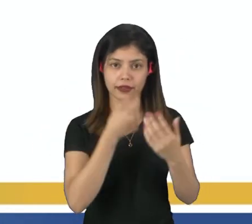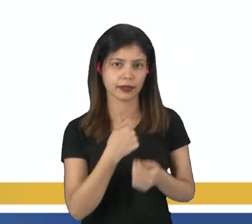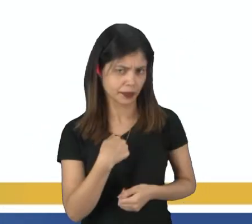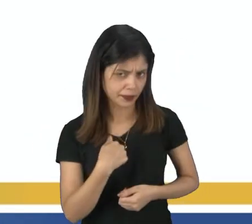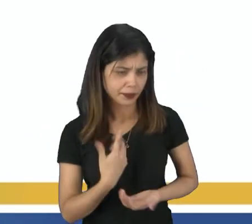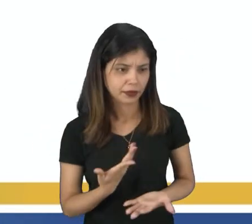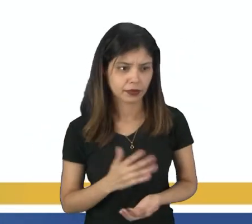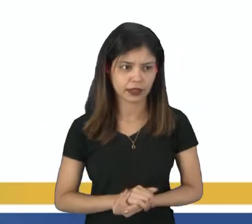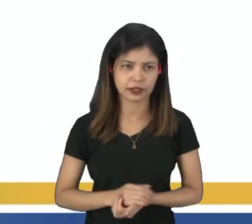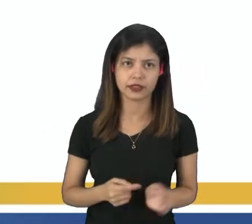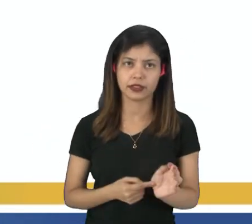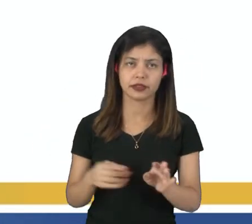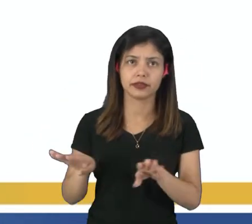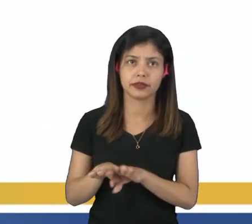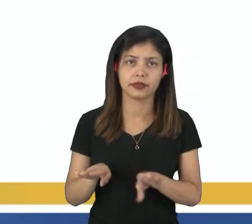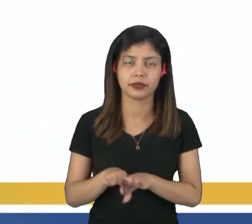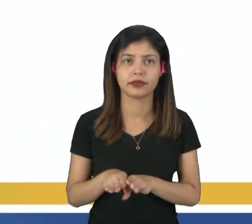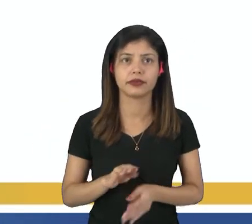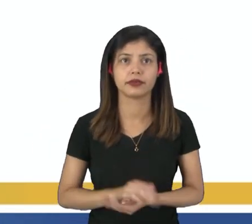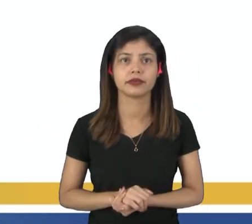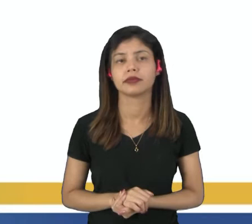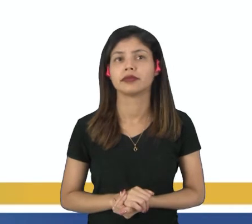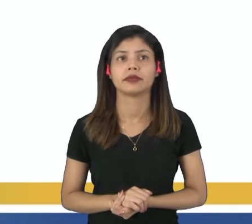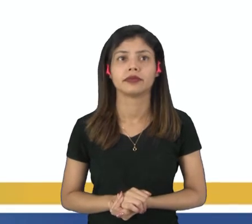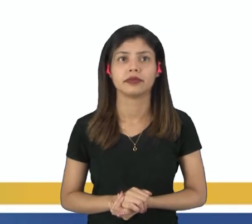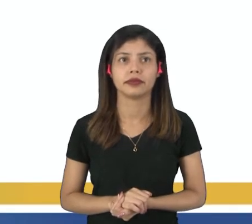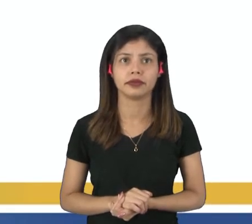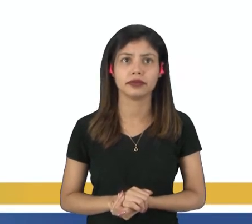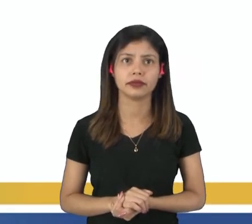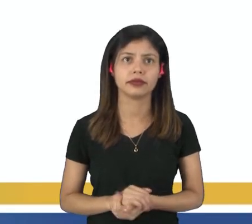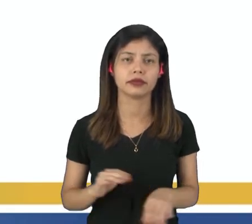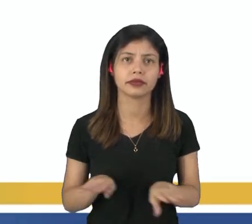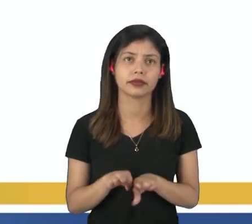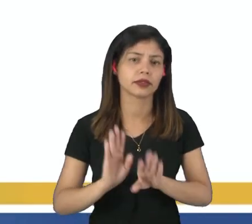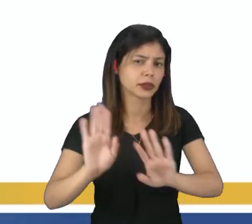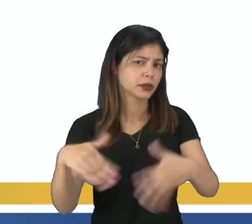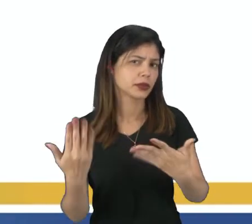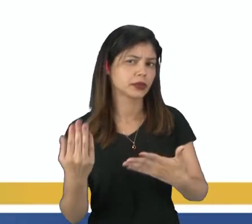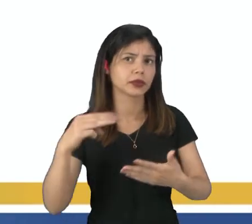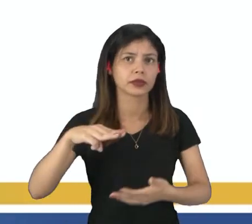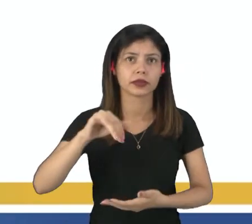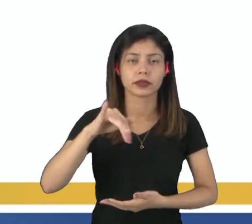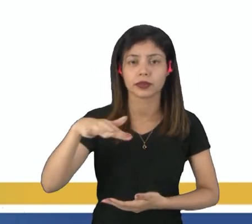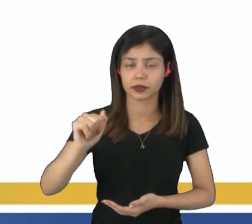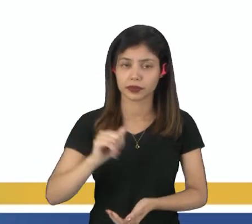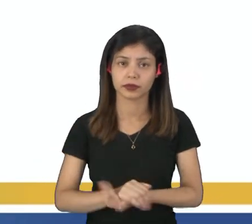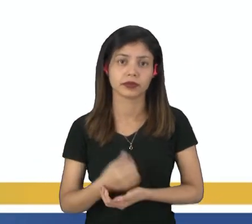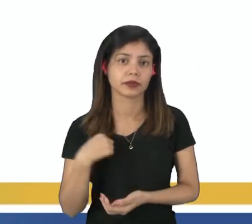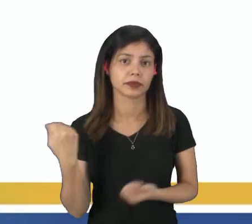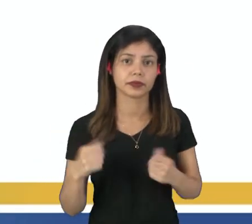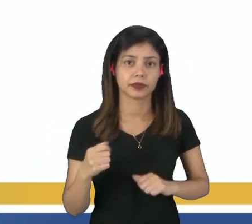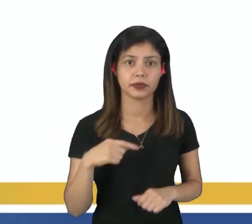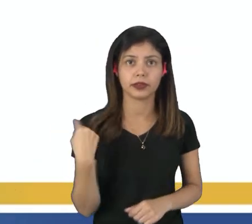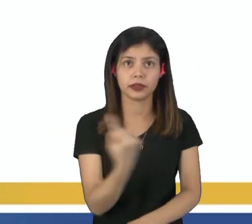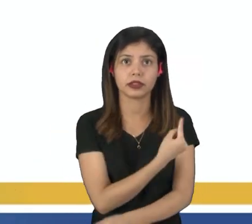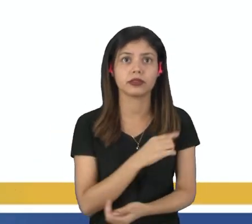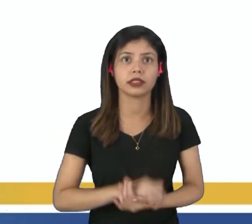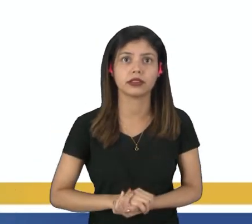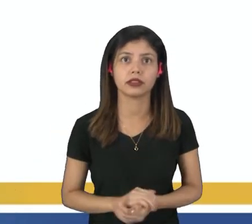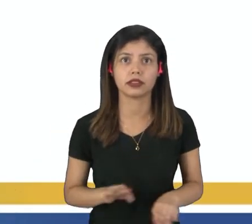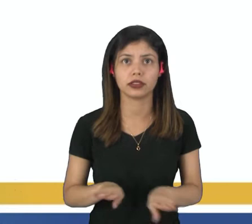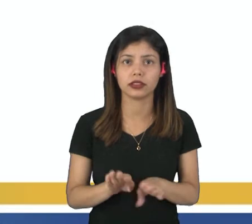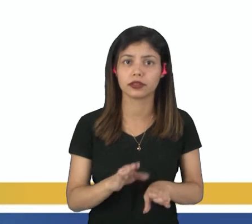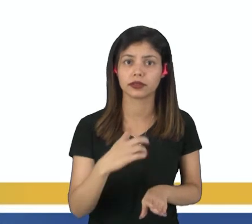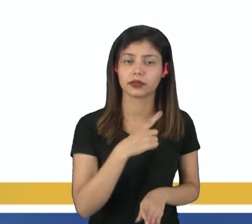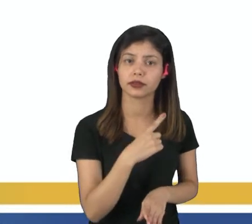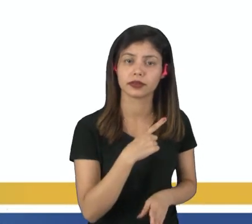aí existe garota mais bonita do que eu. Qual tipo de mais eu tenho que colocar? Veja que logo abaixo nós